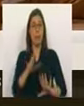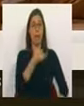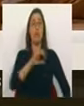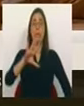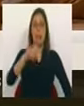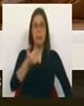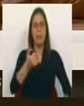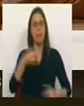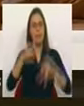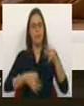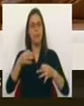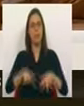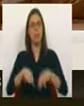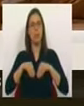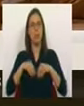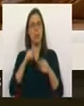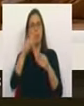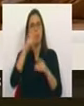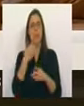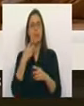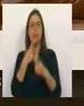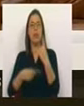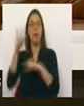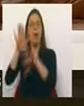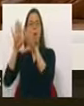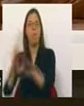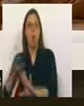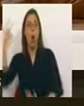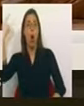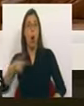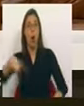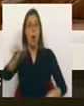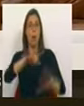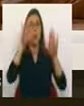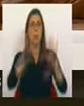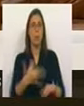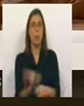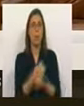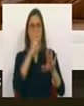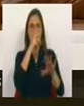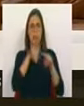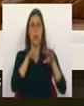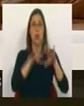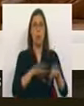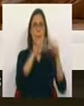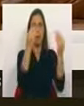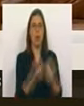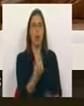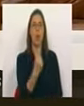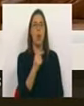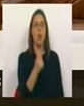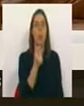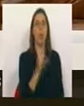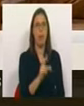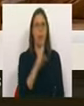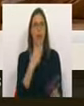2015, os tribunais acolheram uma providência cautelar que ordenou a suspensão do serviço da plataforma Uber